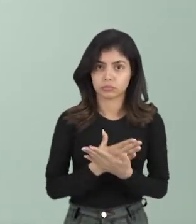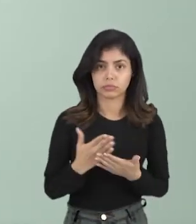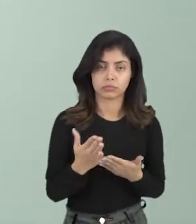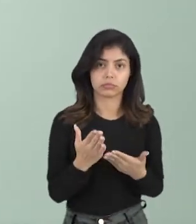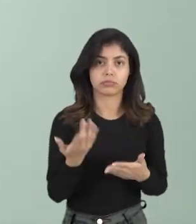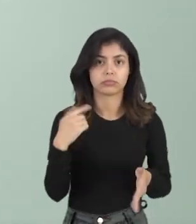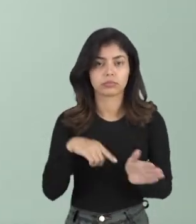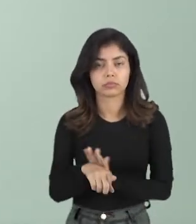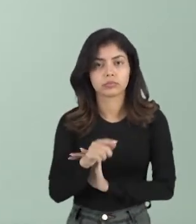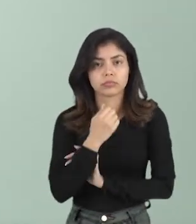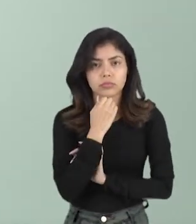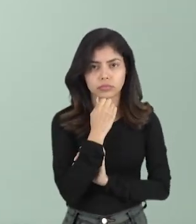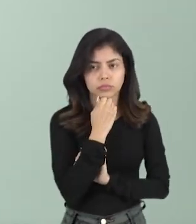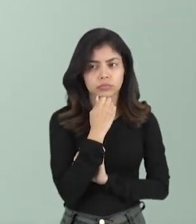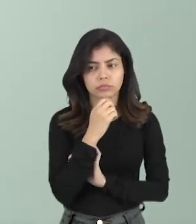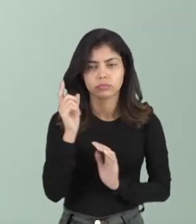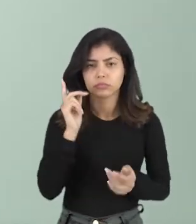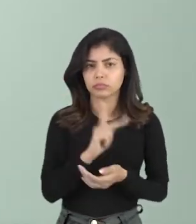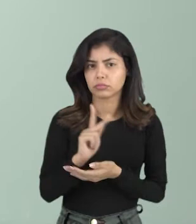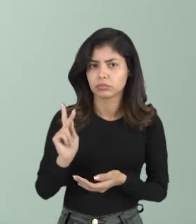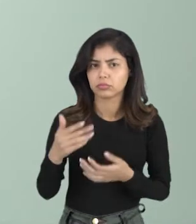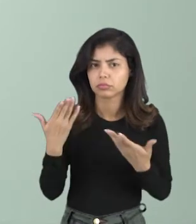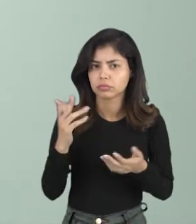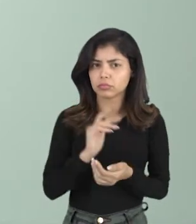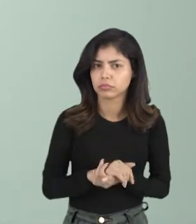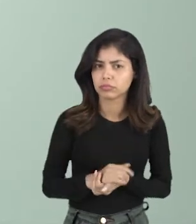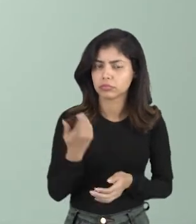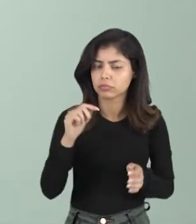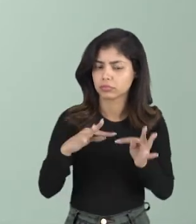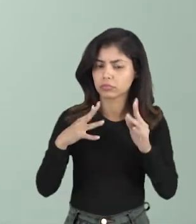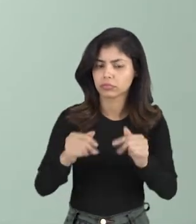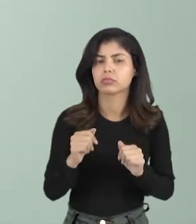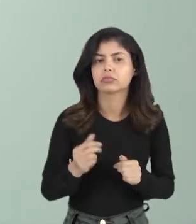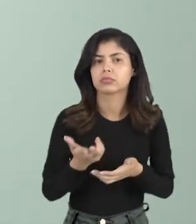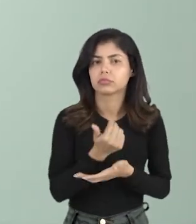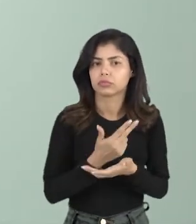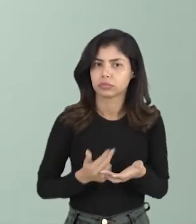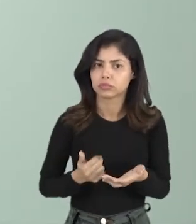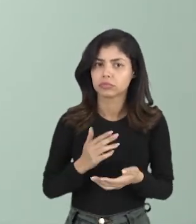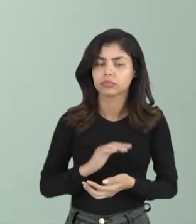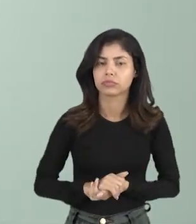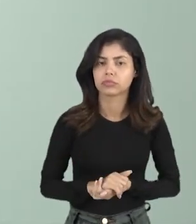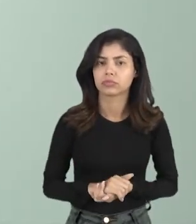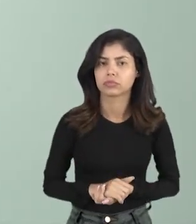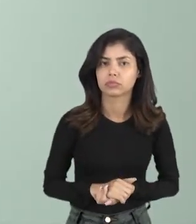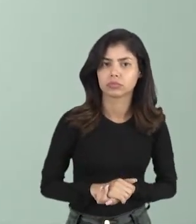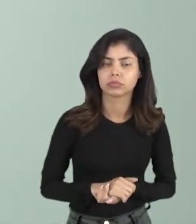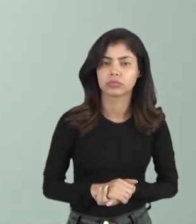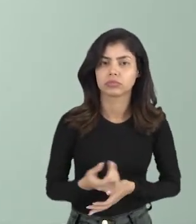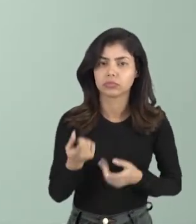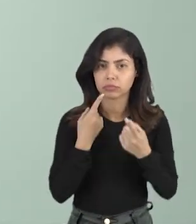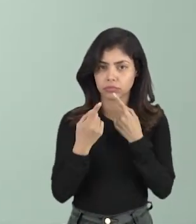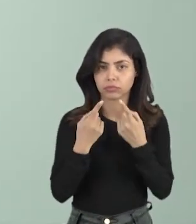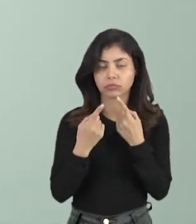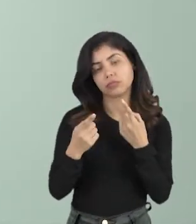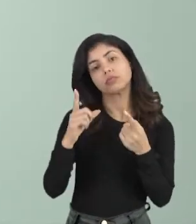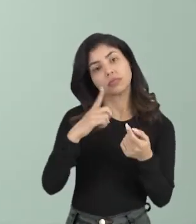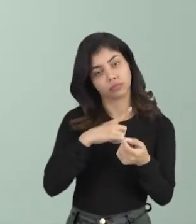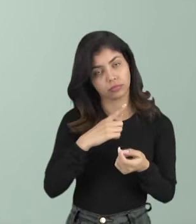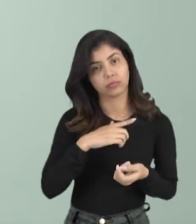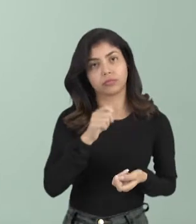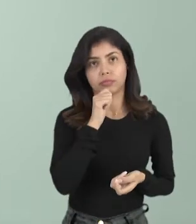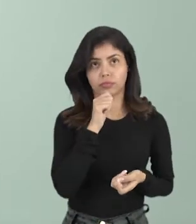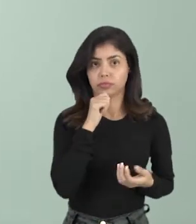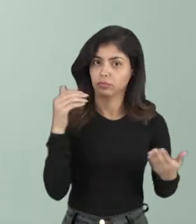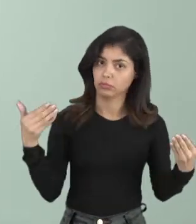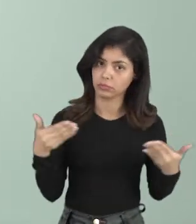começa-se a questionar. Quer dizer então que toda fotografia é uma obra de arte? Essa é a discussão que a gente tem